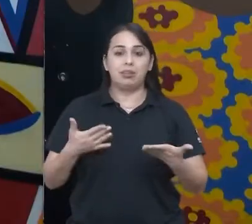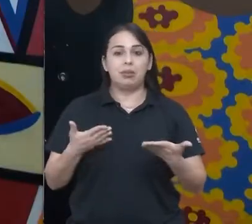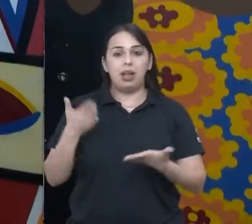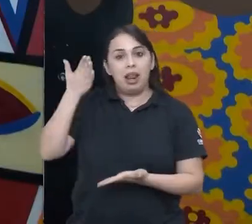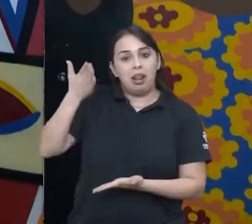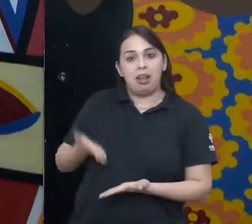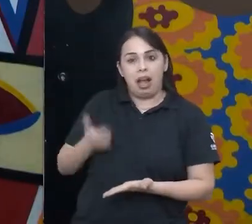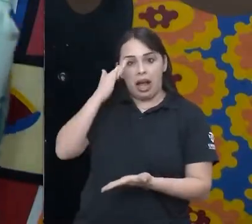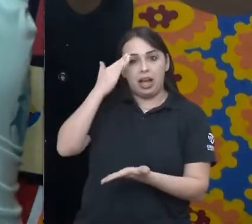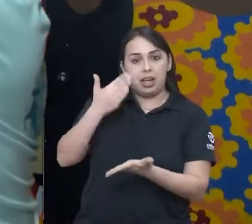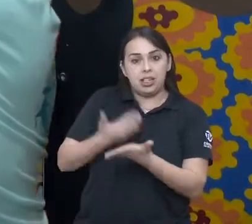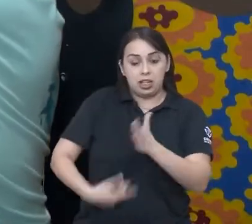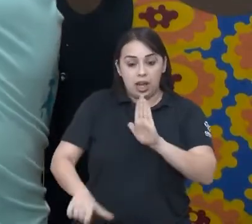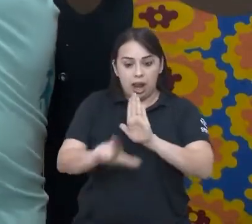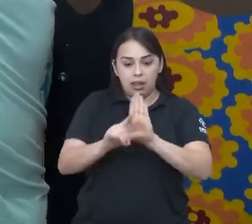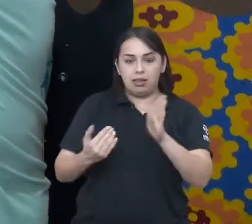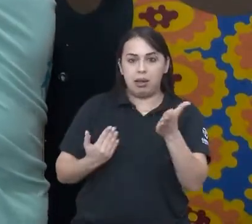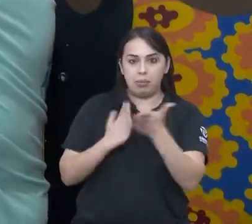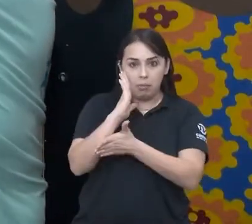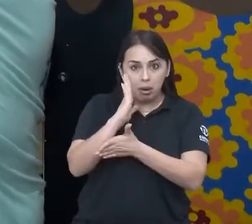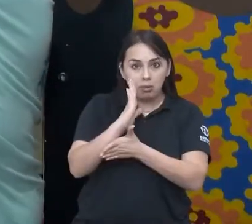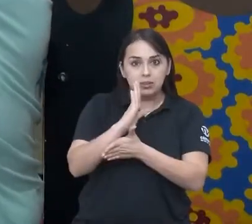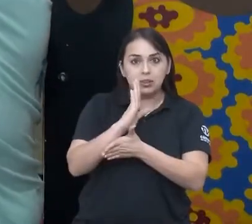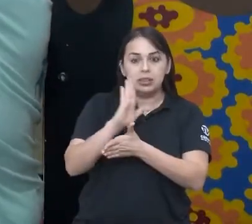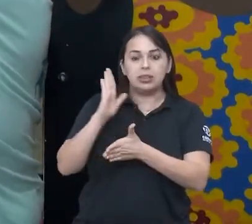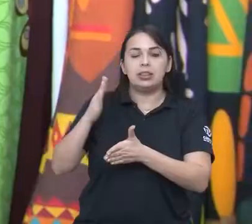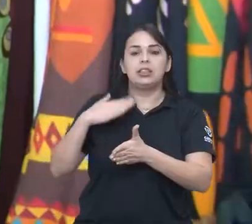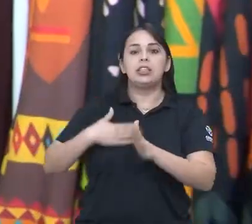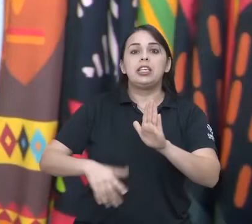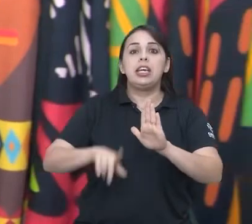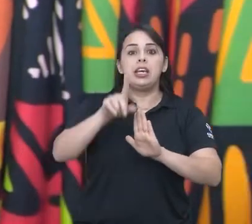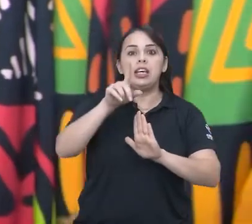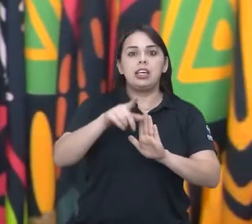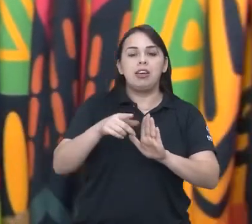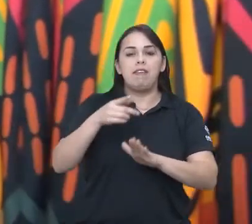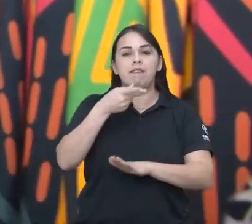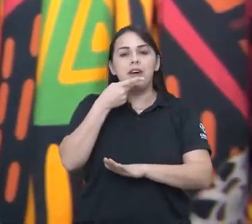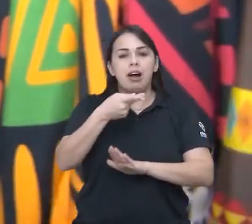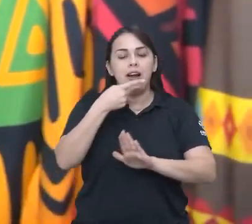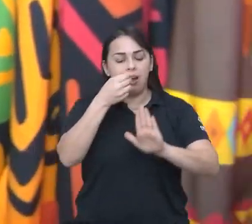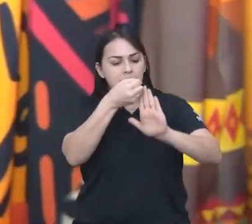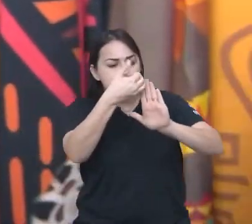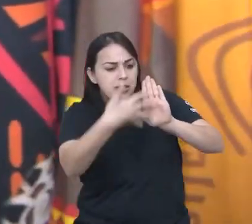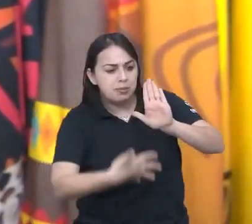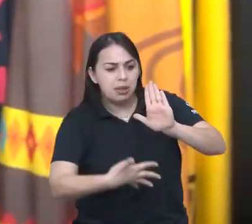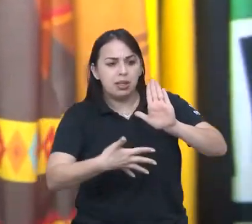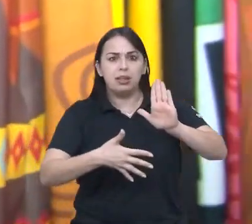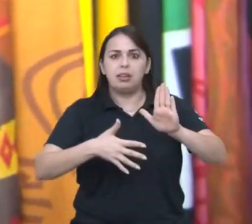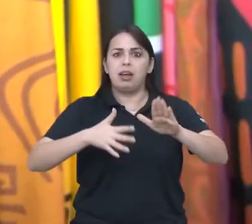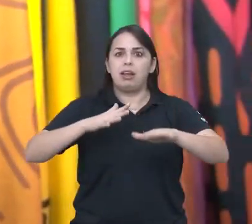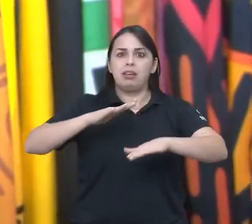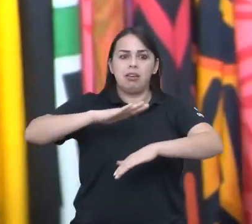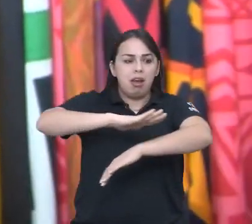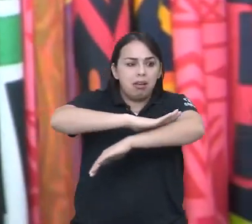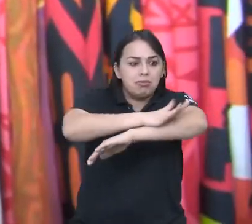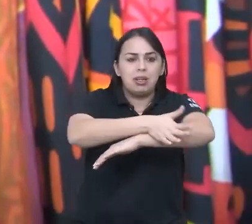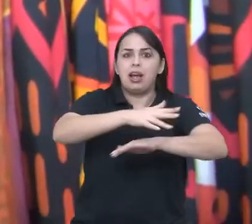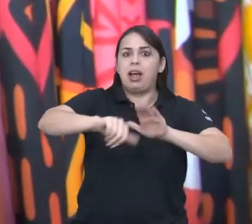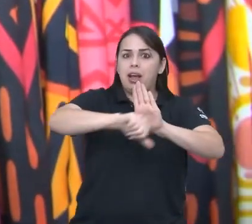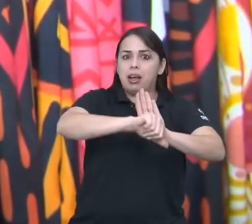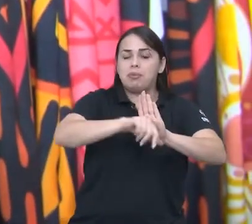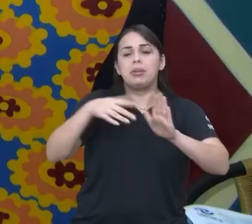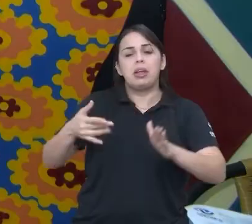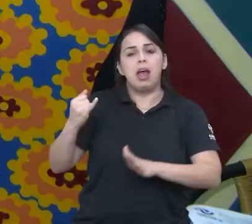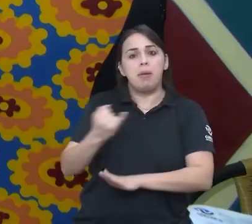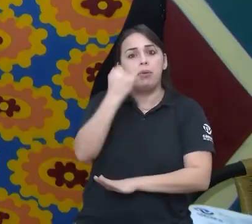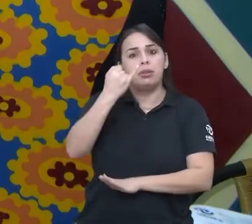Por isso, Carlos acredita que o projeto de lei aprovado pelo Senado, que criminaliza a conduta de injúria racial em locais públicos, é muito